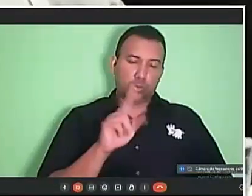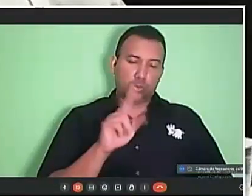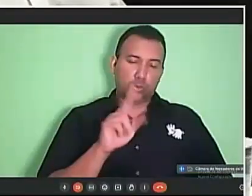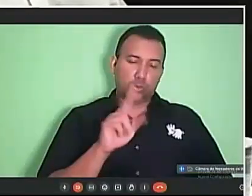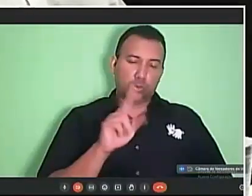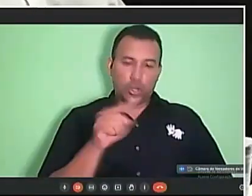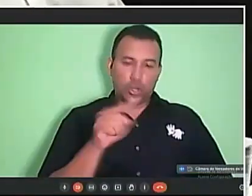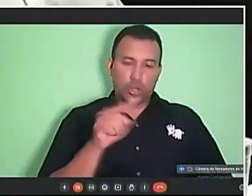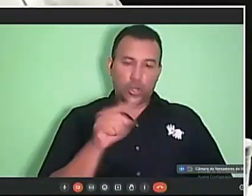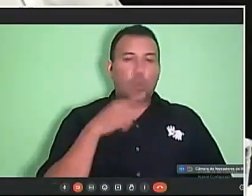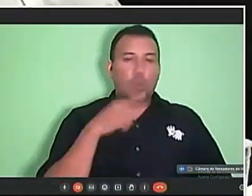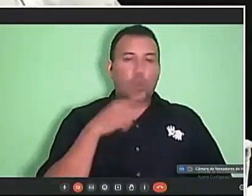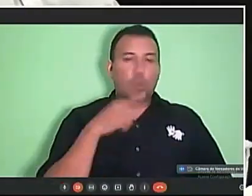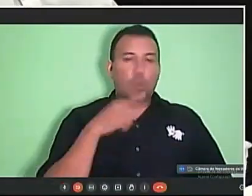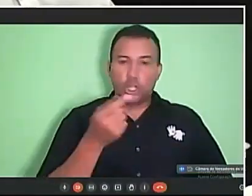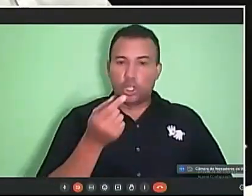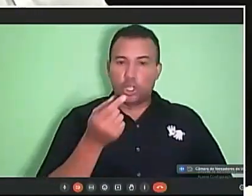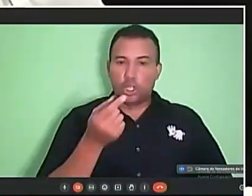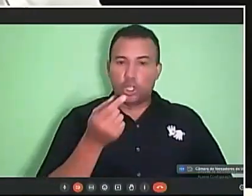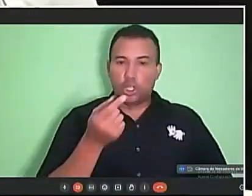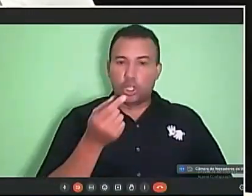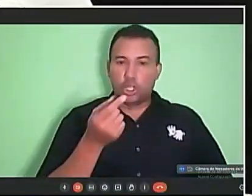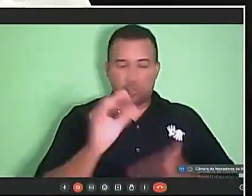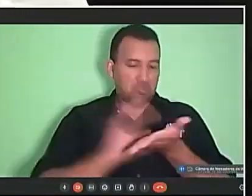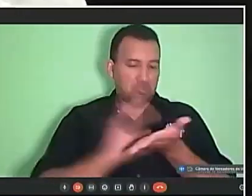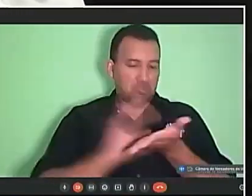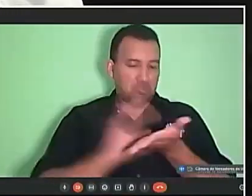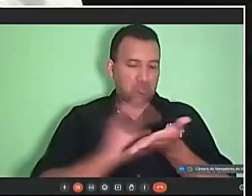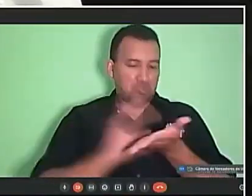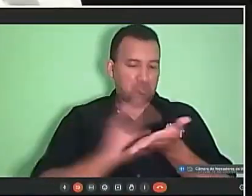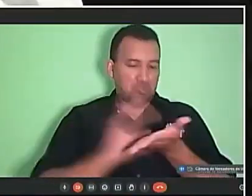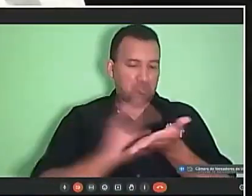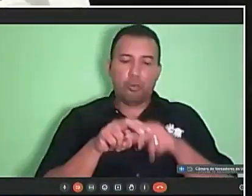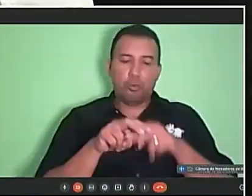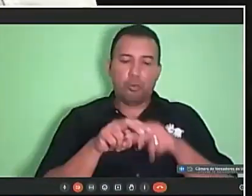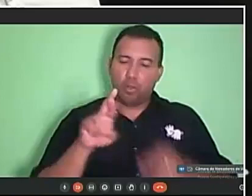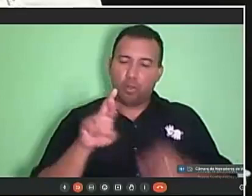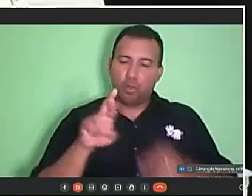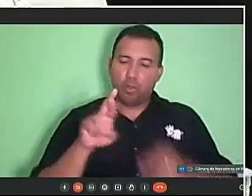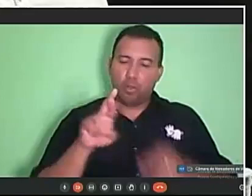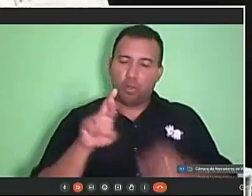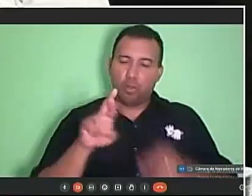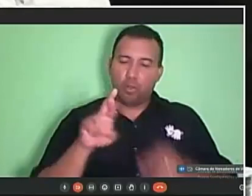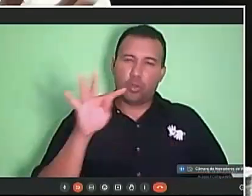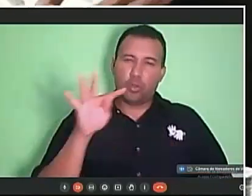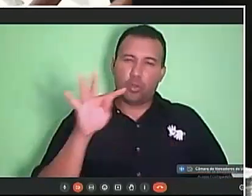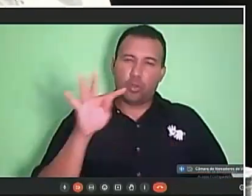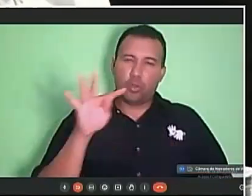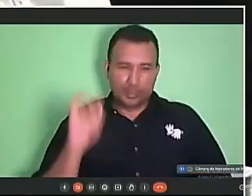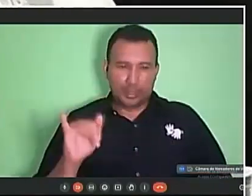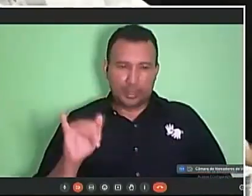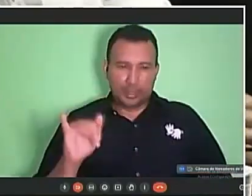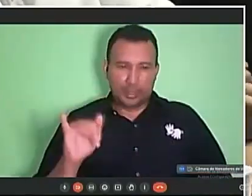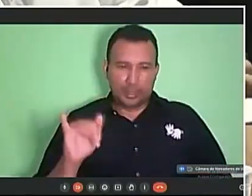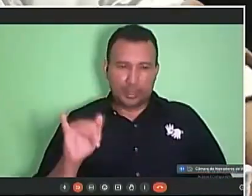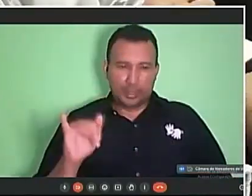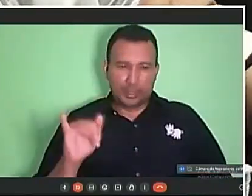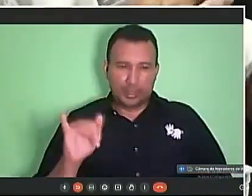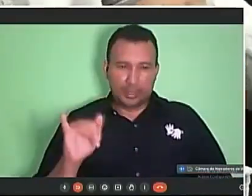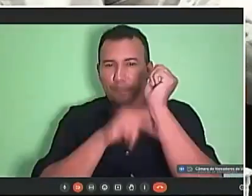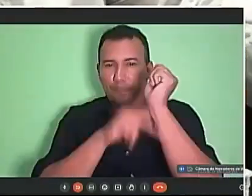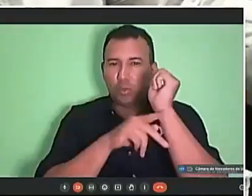1 centavo de royalties por ocasião da usina, ou o alagamento